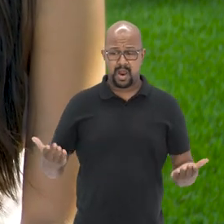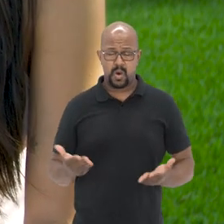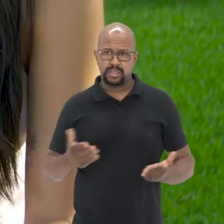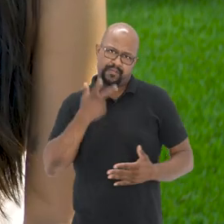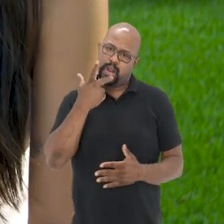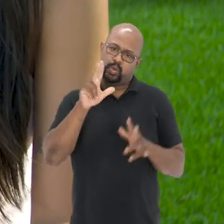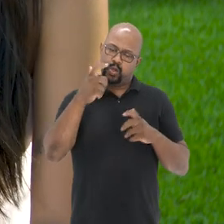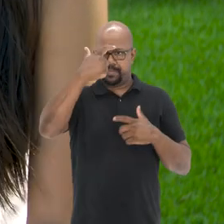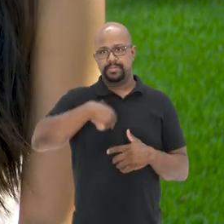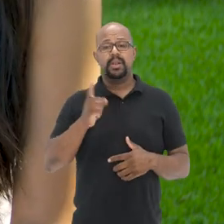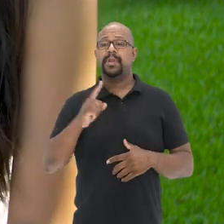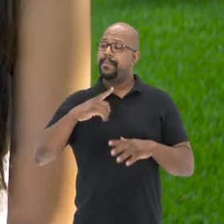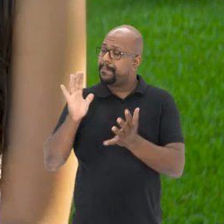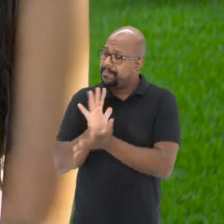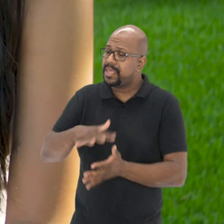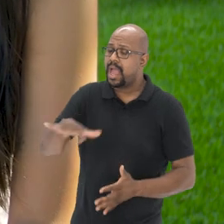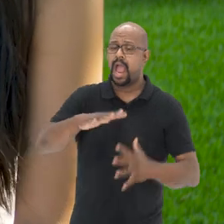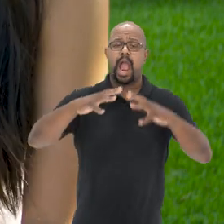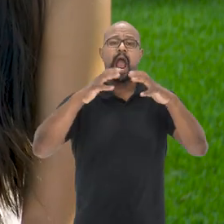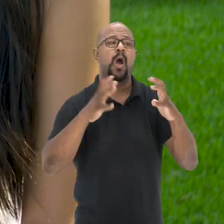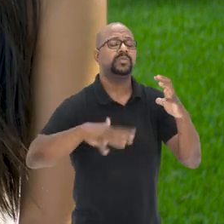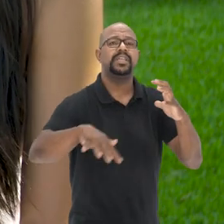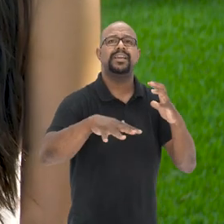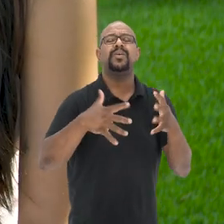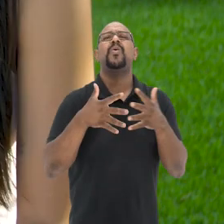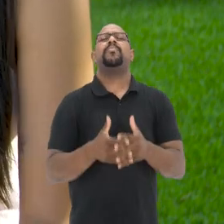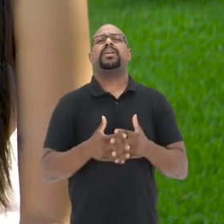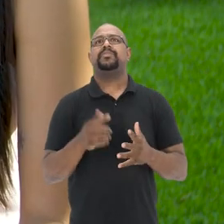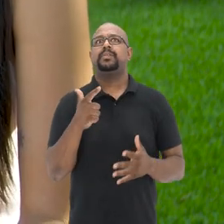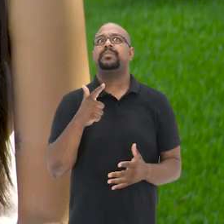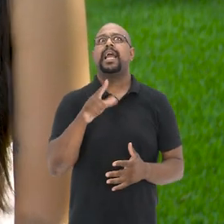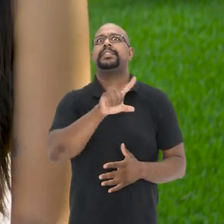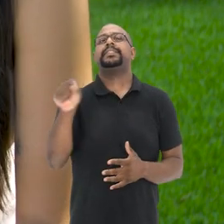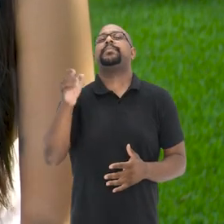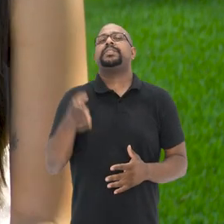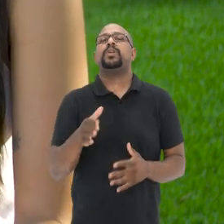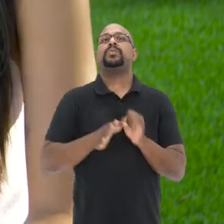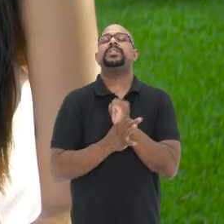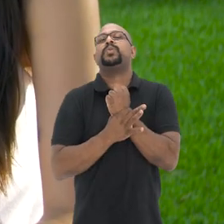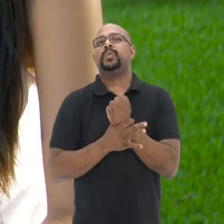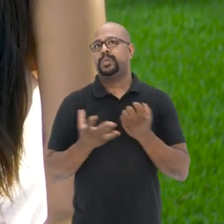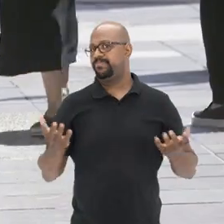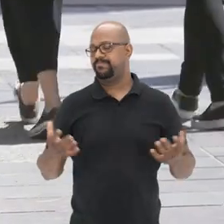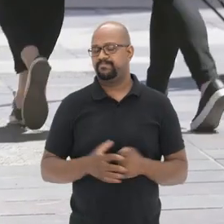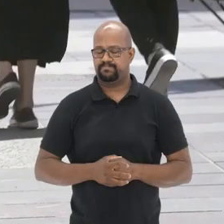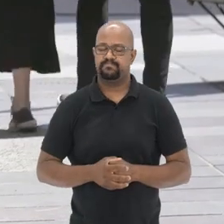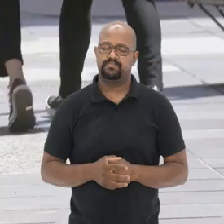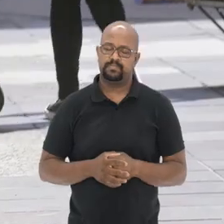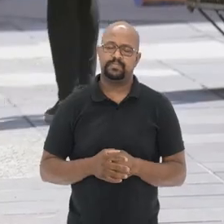esse cenário, eu não digo por mim, mas eu digo pela minha aldeia, é muito complicado, sabe? Você não está 100% seguro o tempo todo.